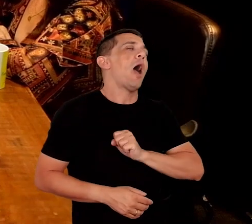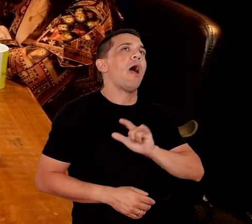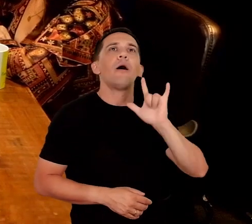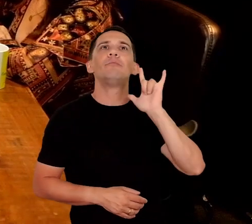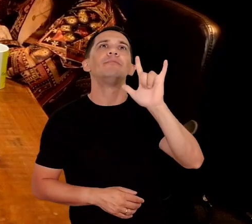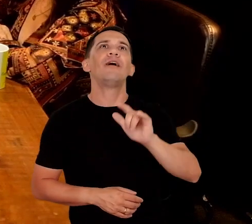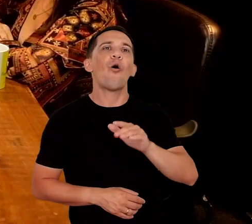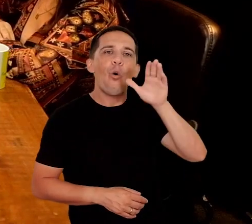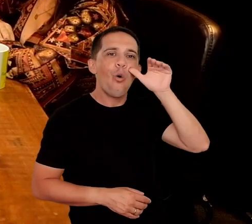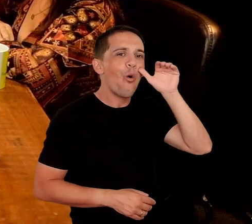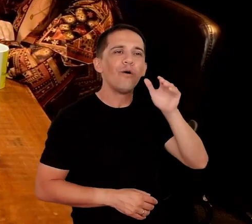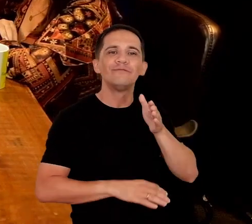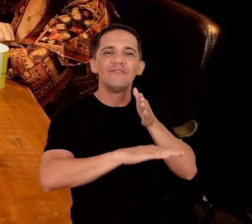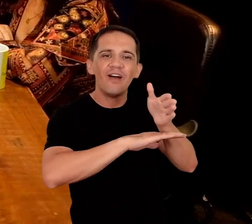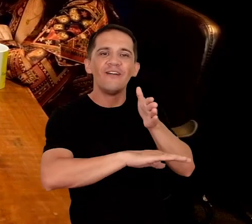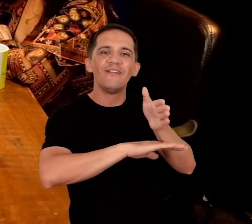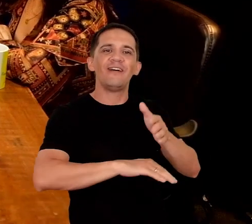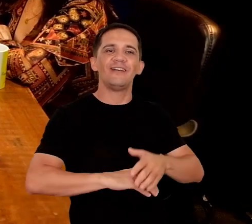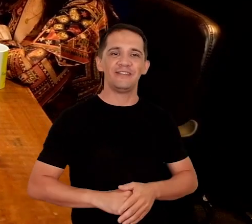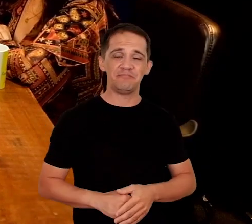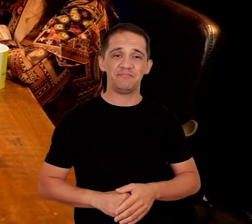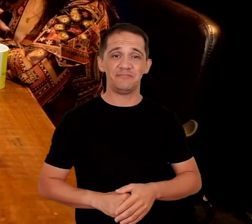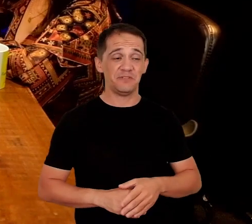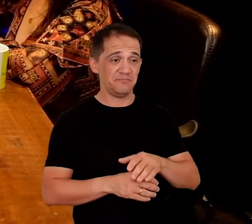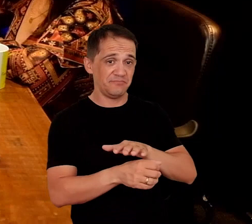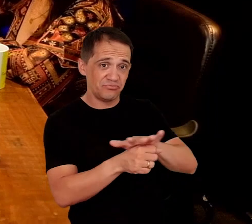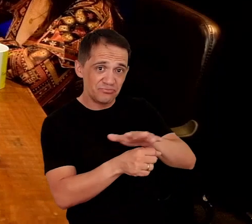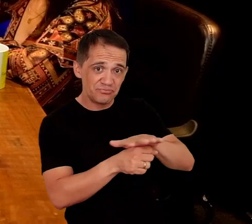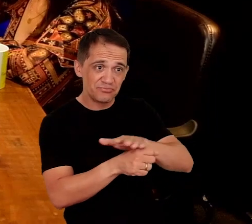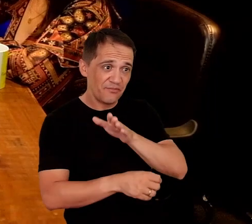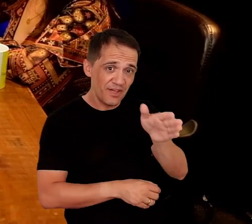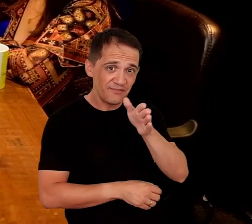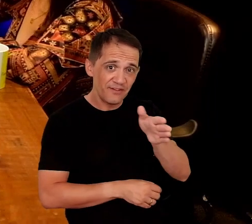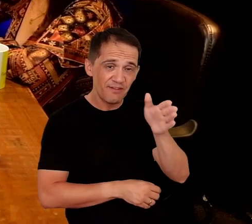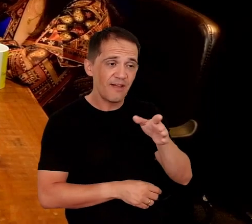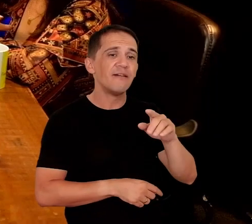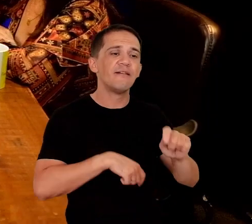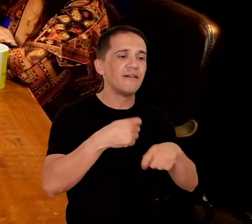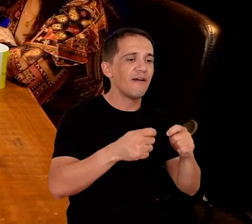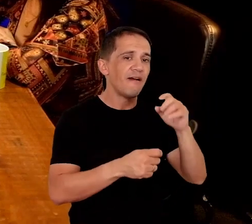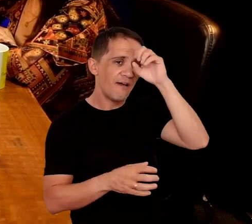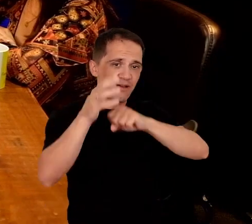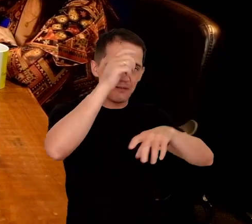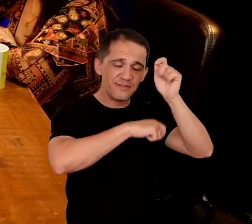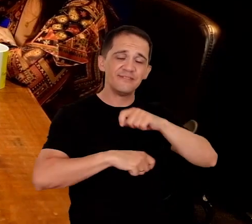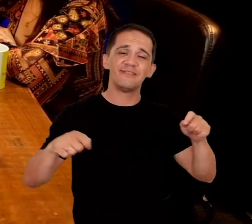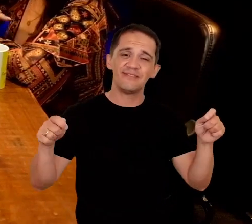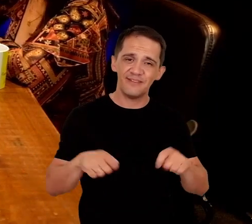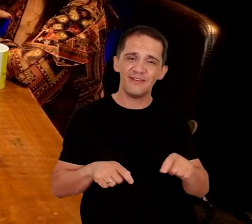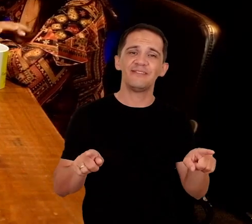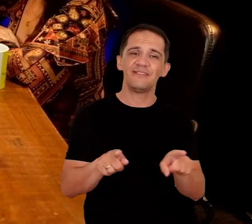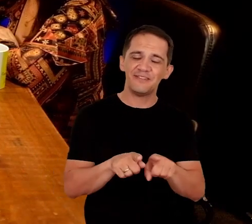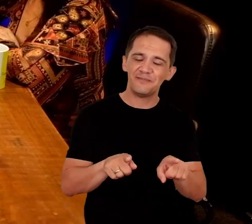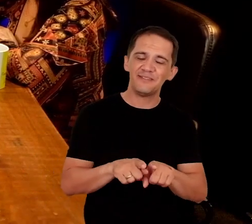vai, eu vou, é legal. As Sim. crianças amam, né? Com certeza. Criança Não desperta curiosidade, a pessoa vai lá e acaba que conhece mais sobre